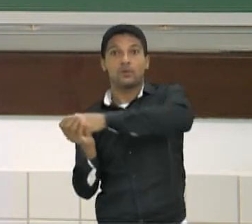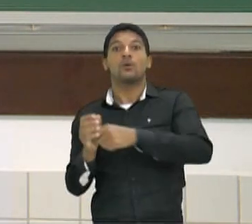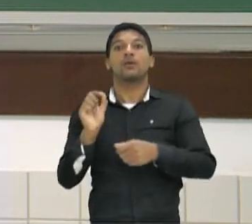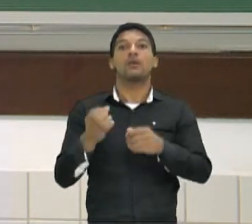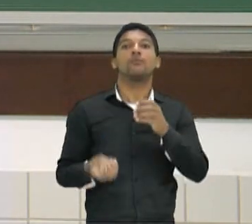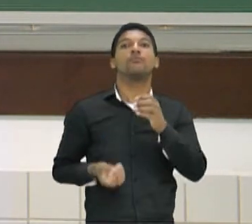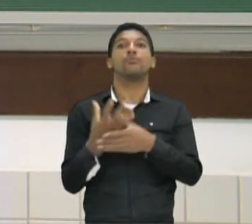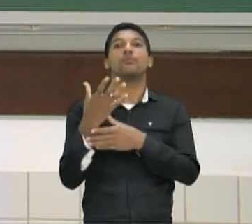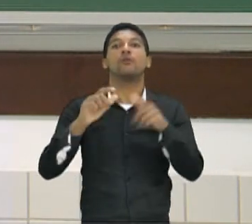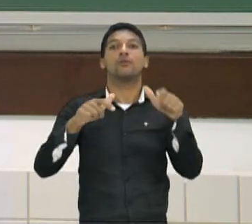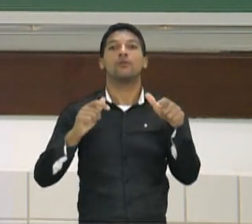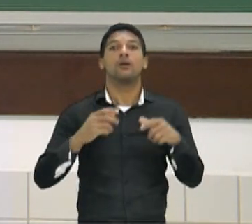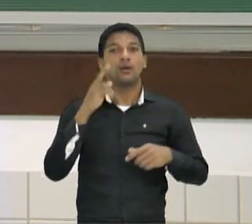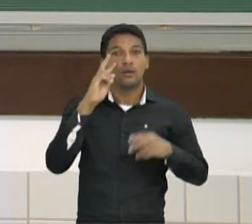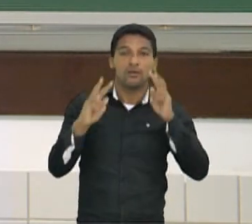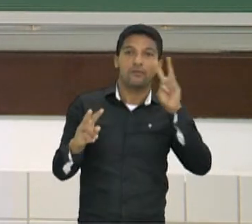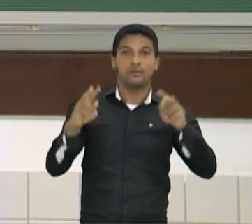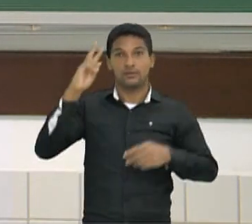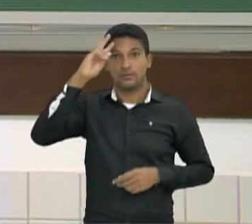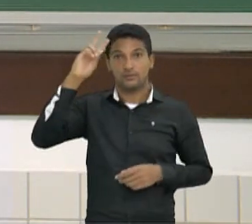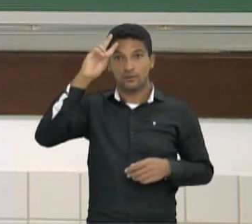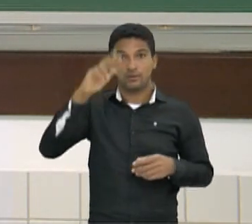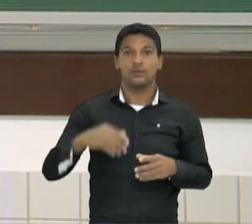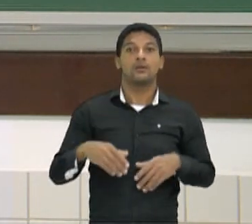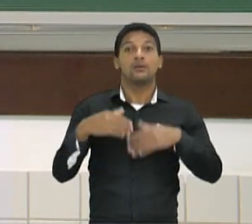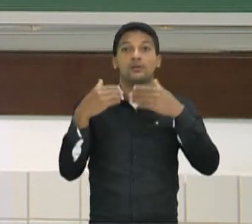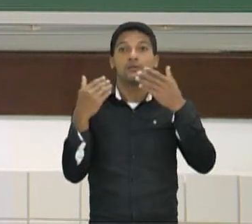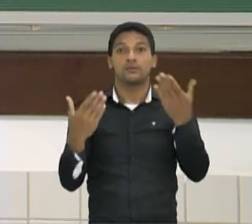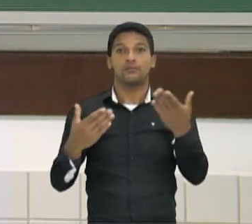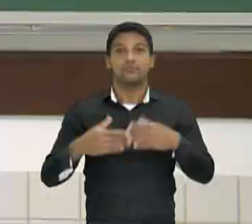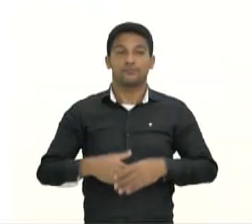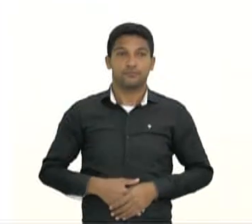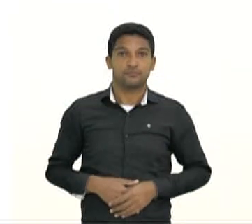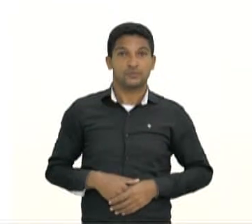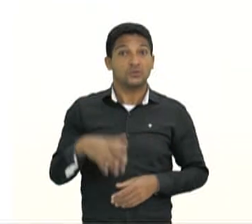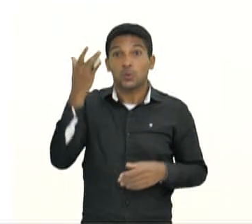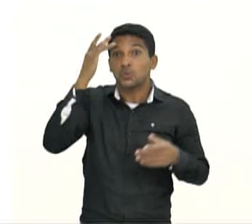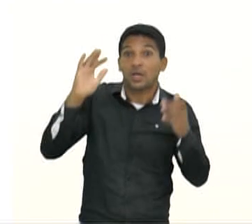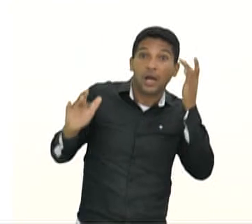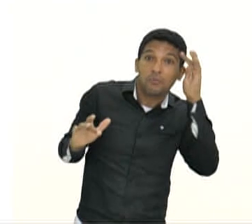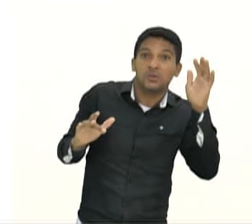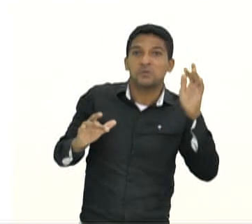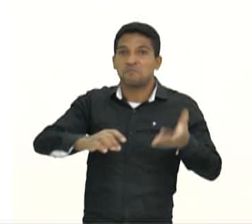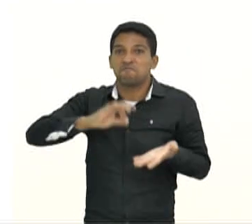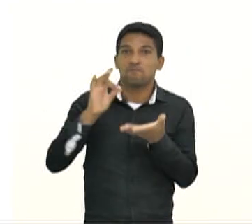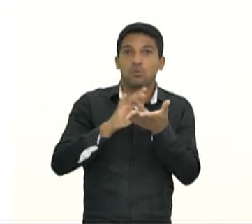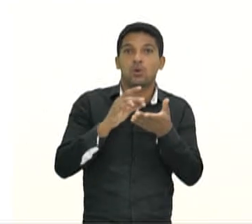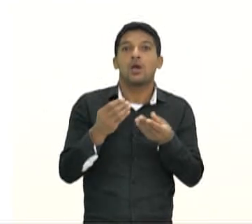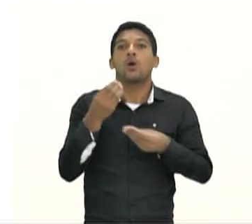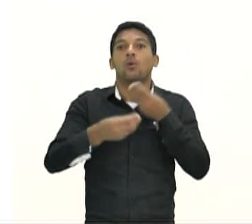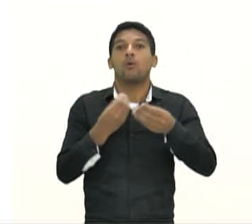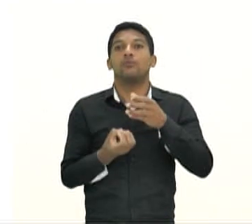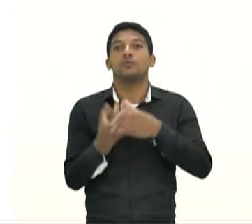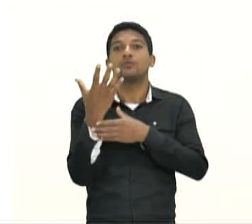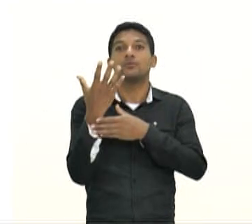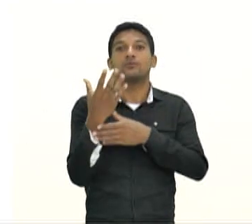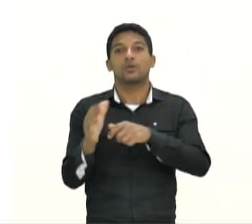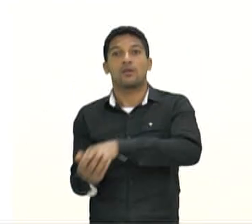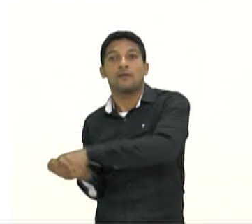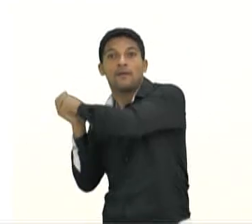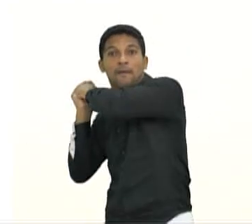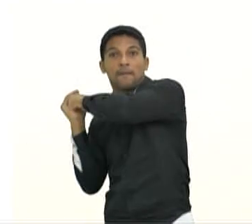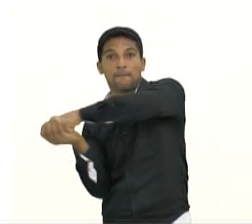temos o quê? Então o beisebol, ele não se sabe com precisão como ele surgiu, né? Então alguns historiadores do esporte indicam que